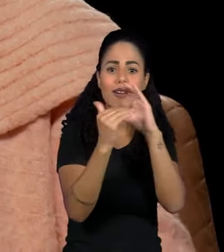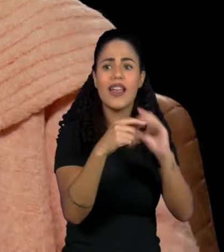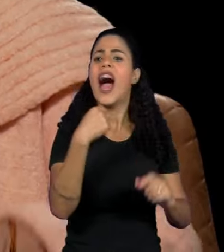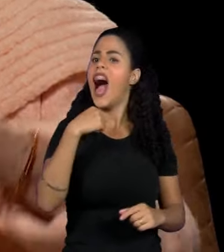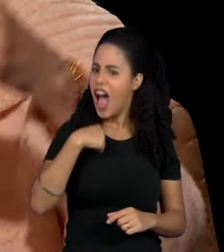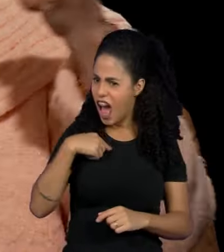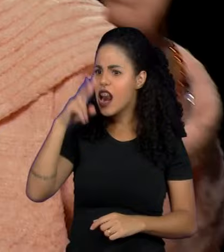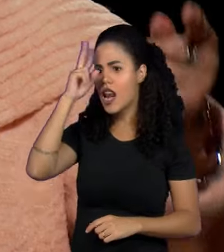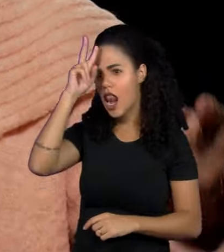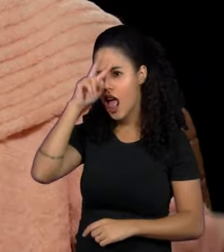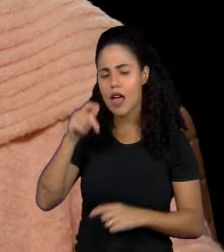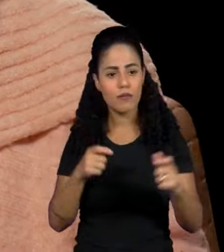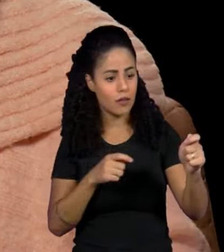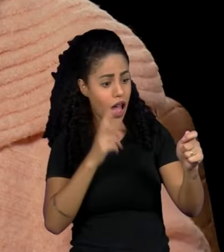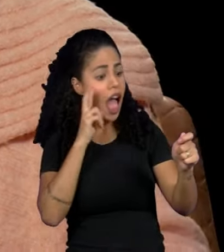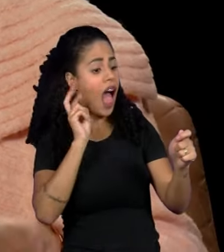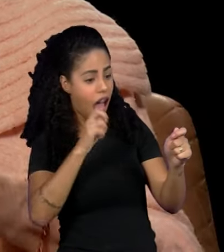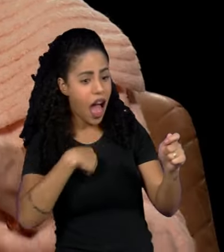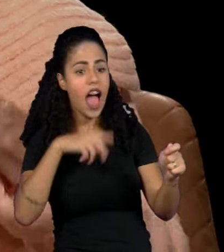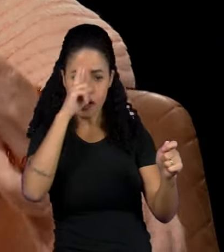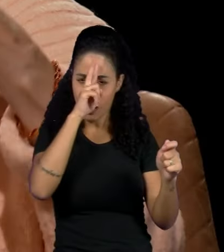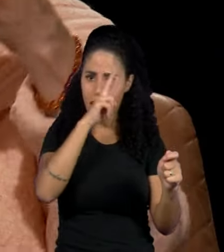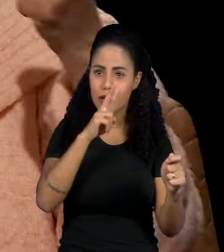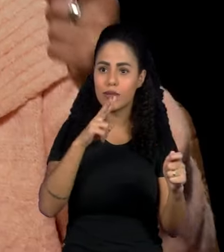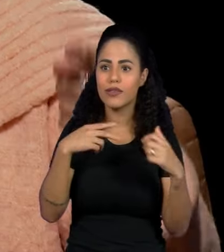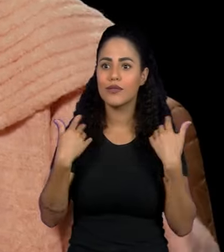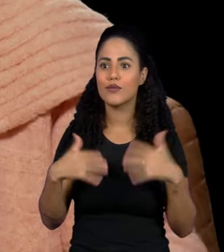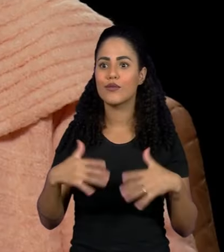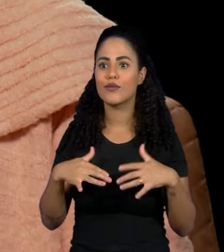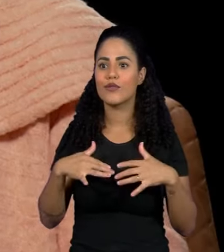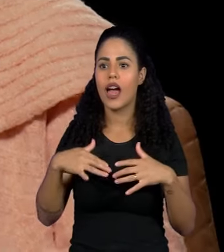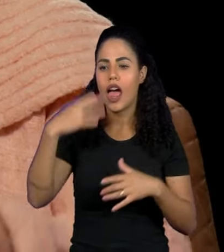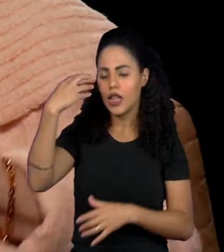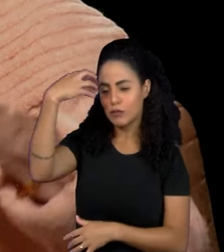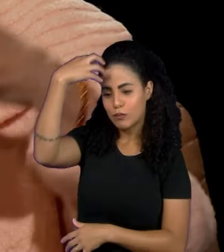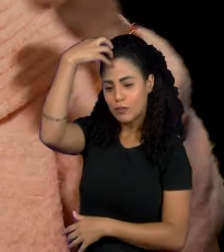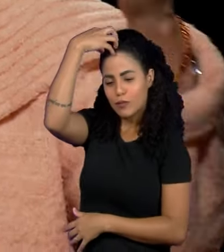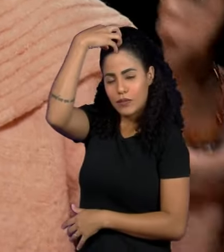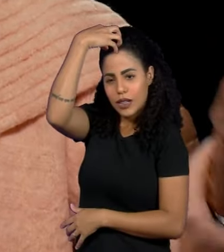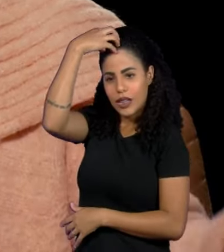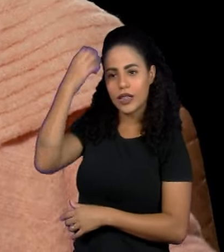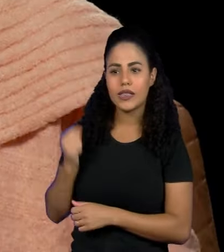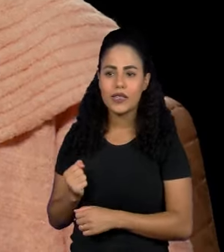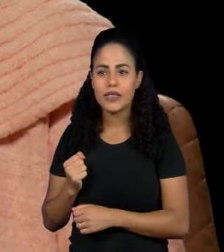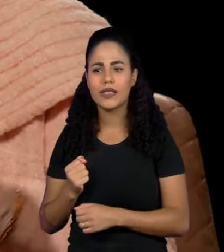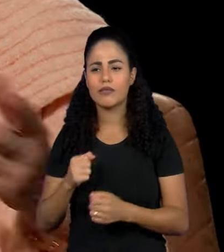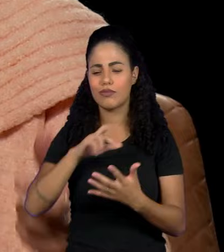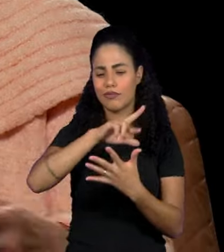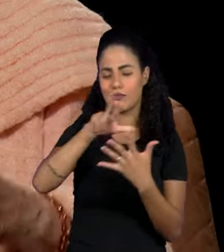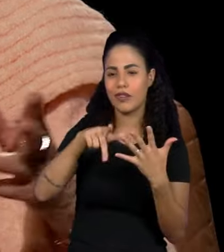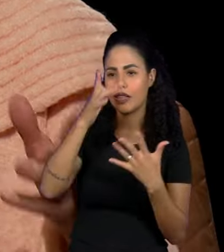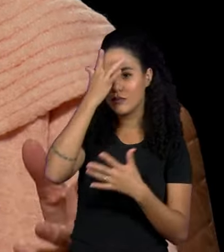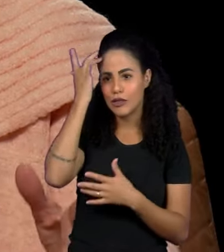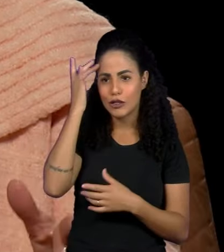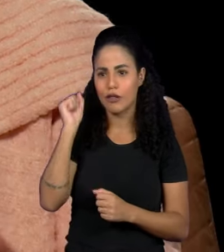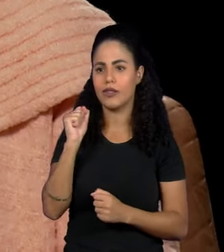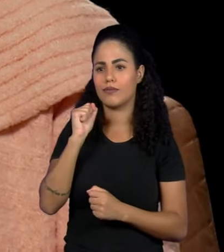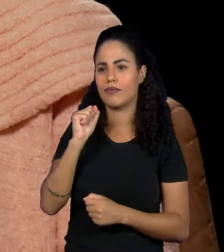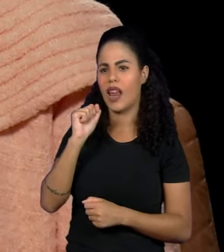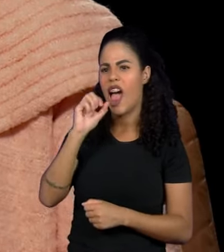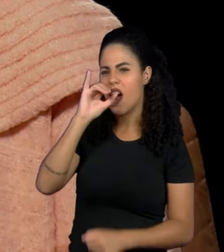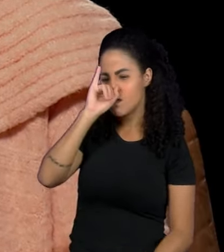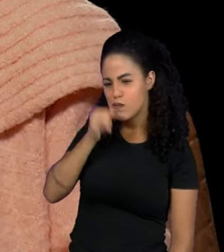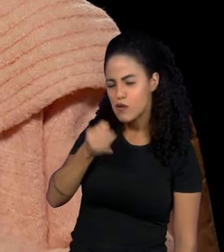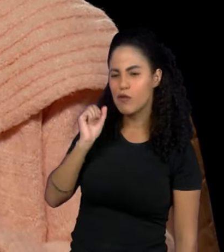isso aí. E o Roberto de Cleto fazia o Príncipe, e o Paulo Padilha, e a Zilka Salaberry, a Bruxa, não sei o quê.